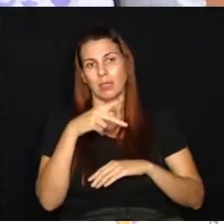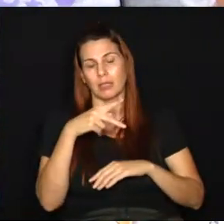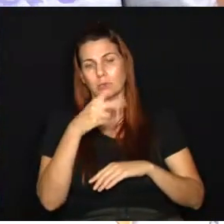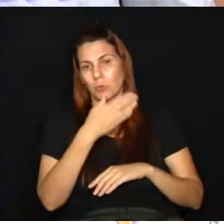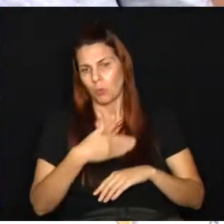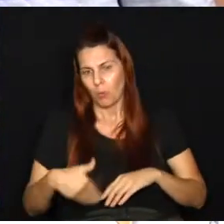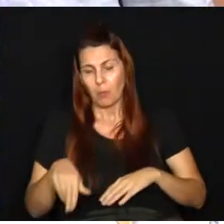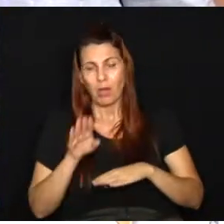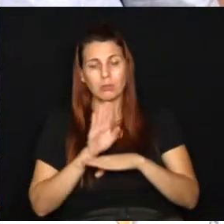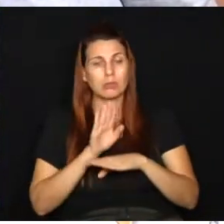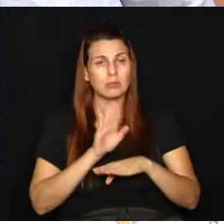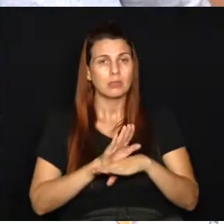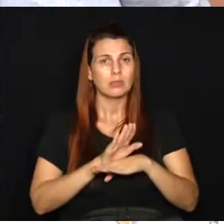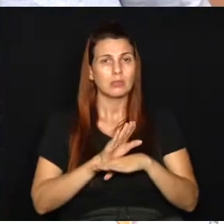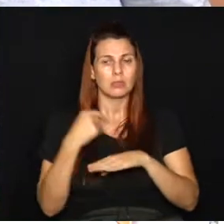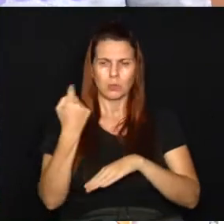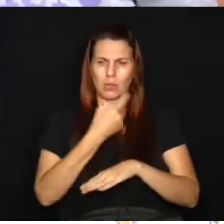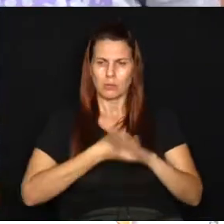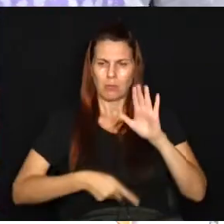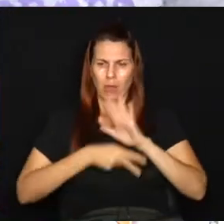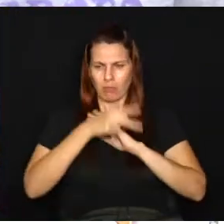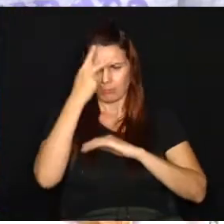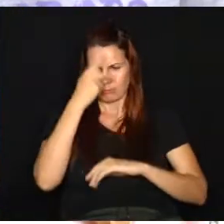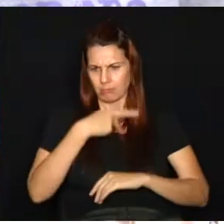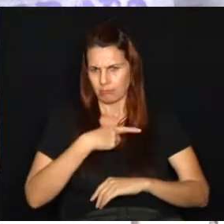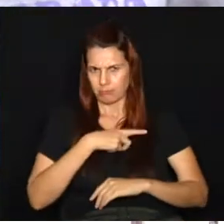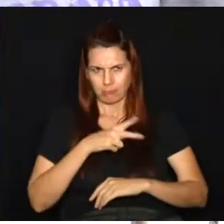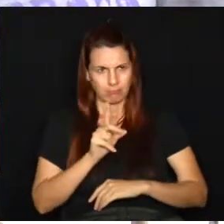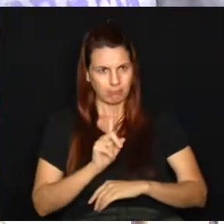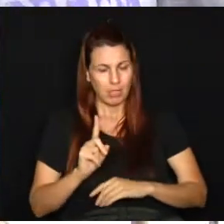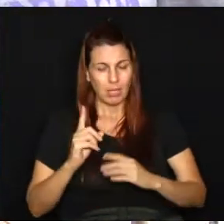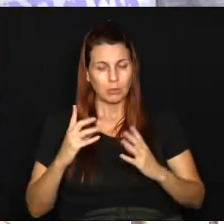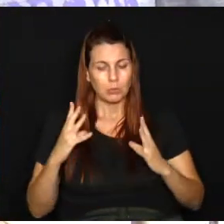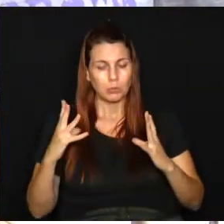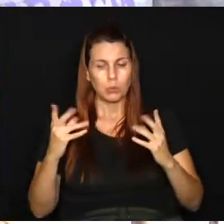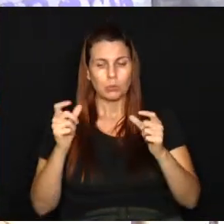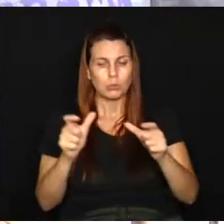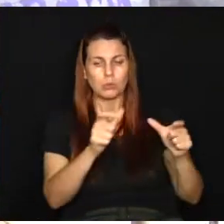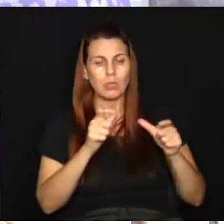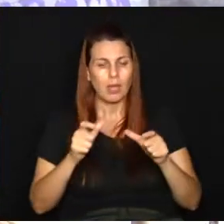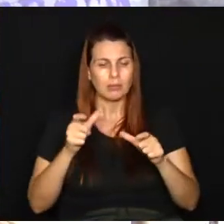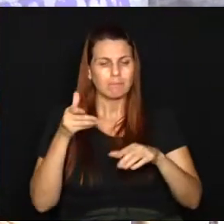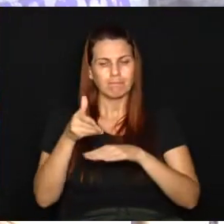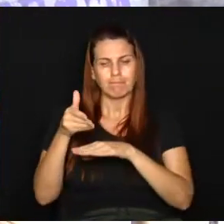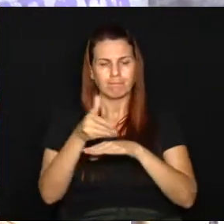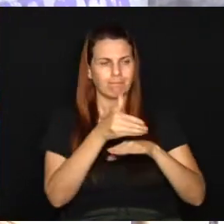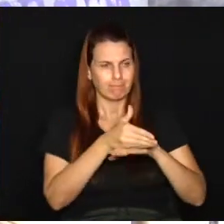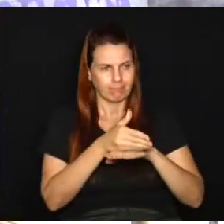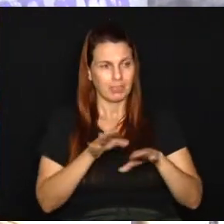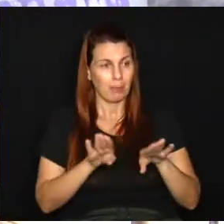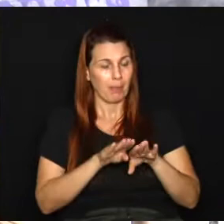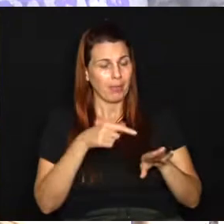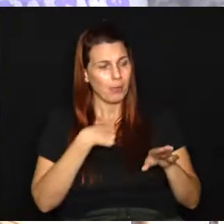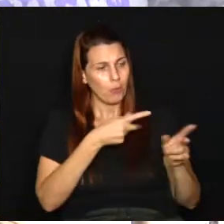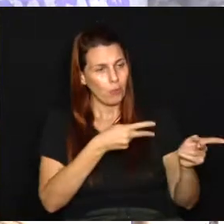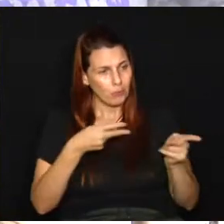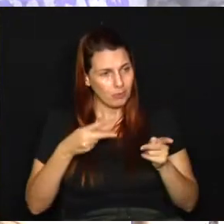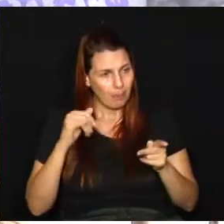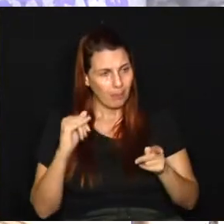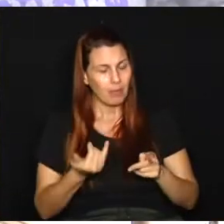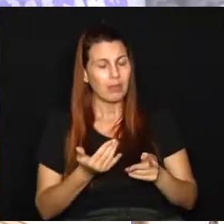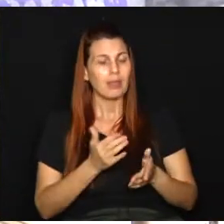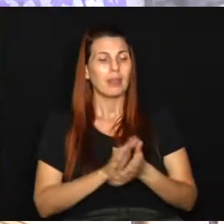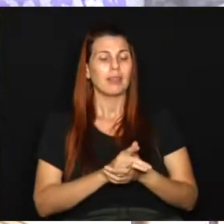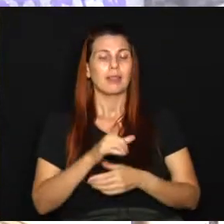do nosso ponto individual, né, mas para que a gente ocupe cada vez mais os espaços públicos. E aí aproveitar e fazer um convite, inclusive... Vai ter